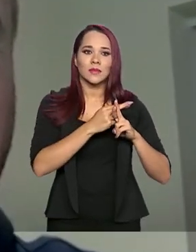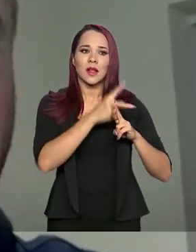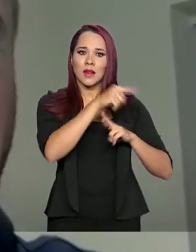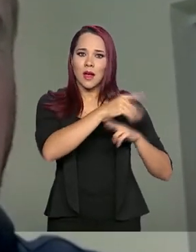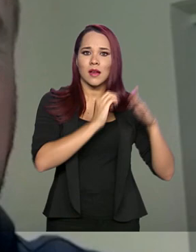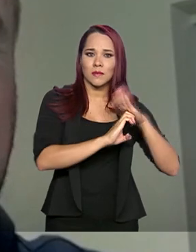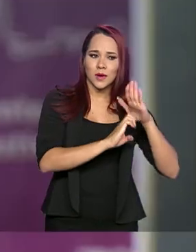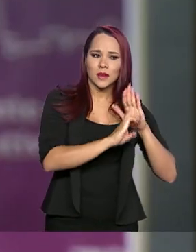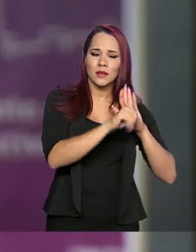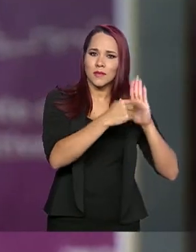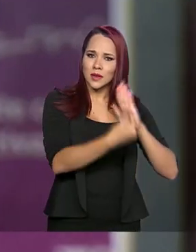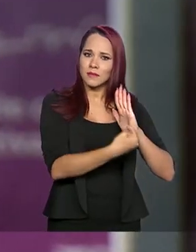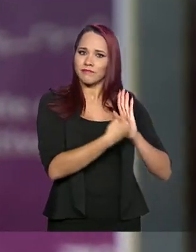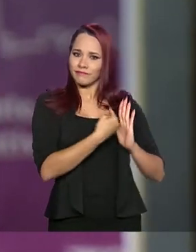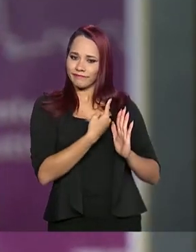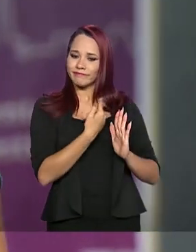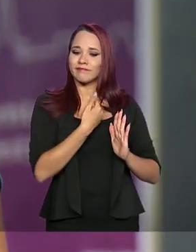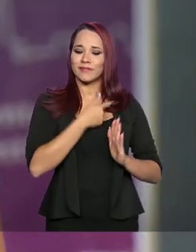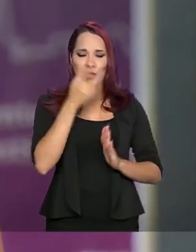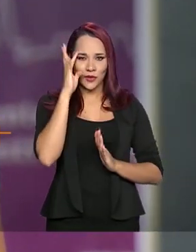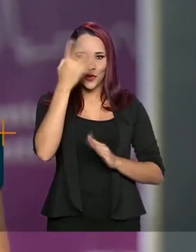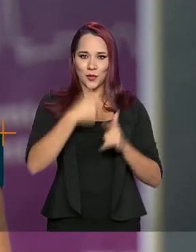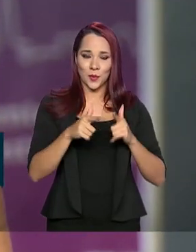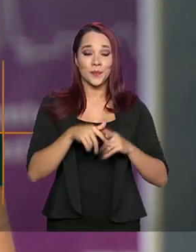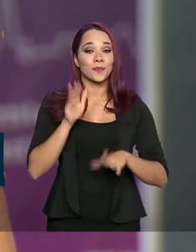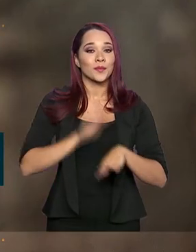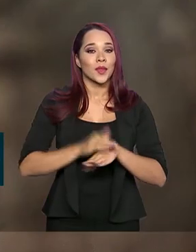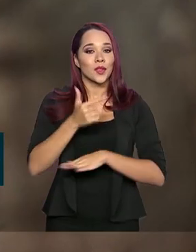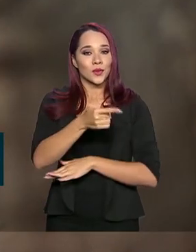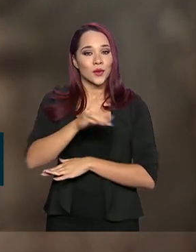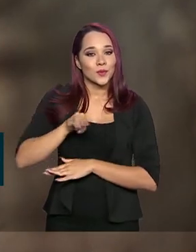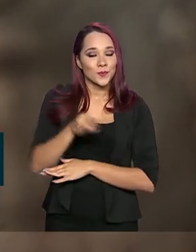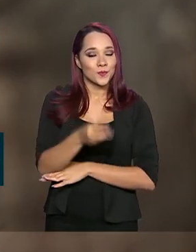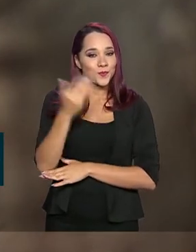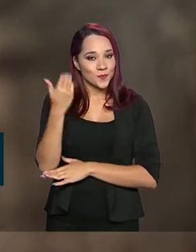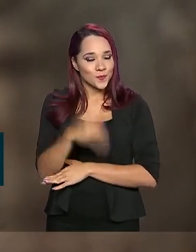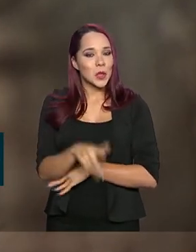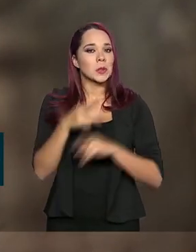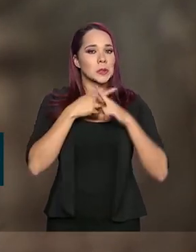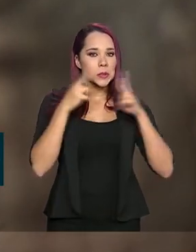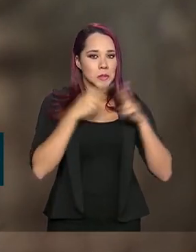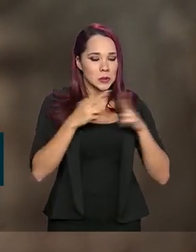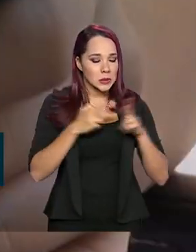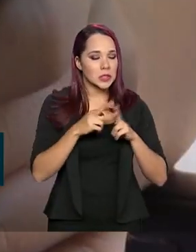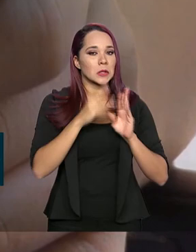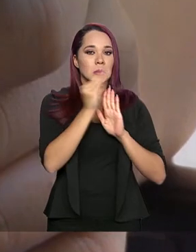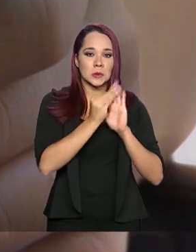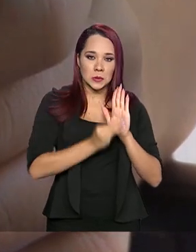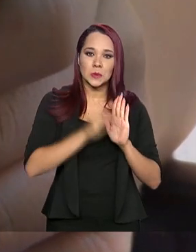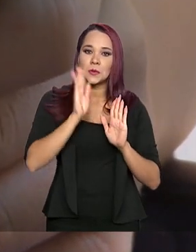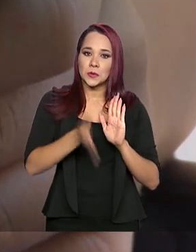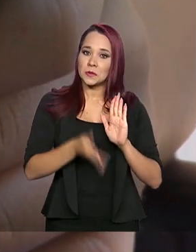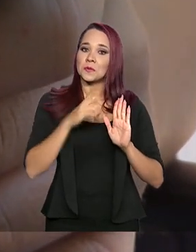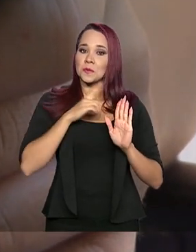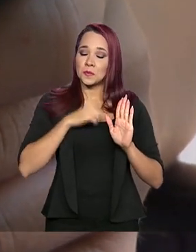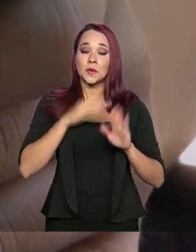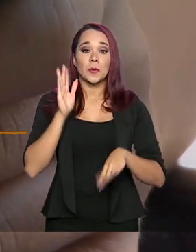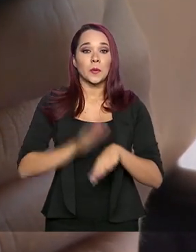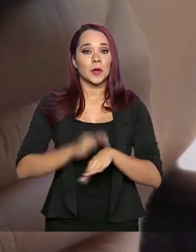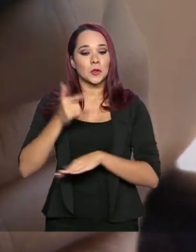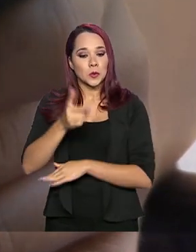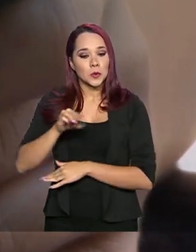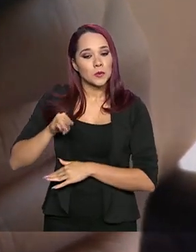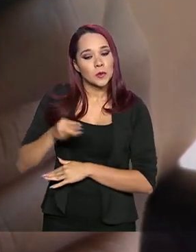resolver o problema. Já são mais de 2 milhões e meio de reclamações registradas. Mais de 2